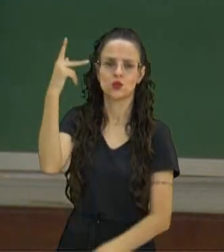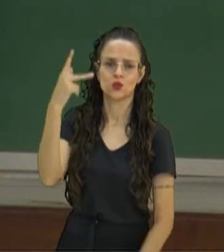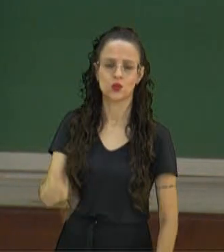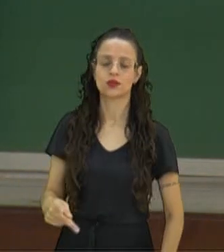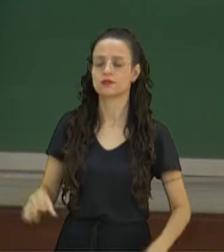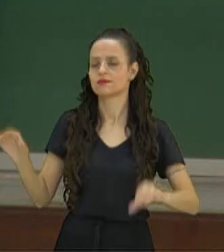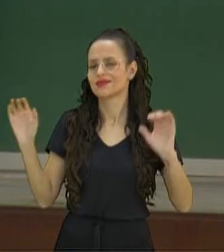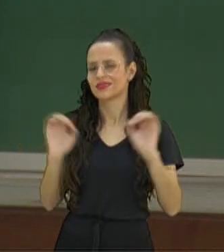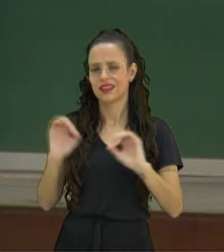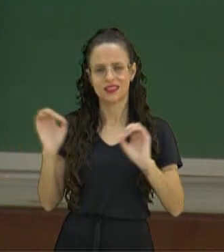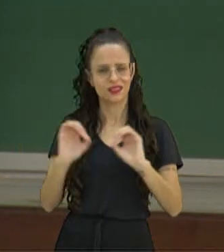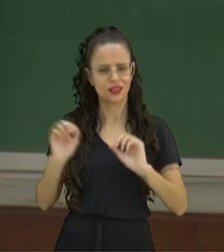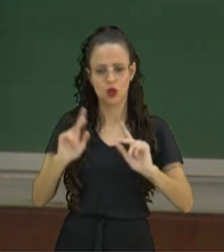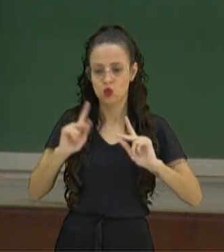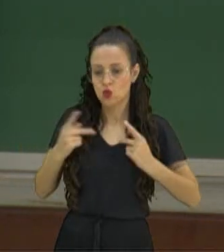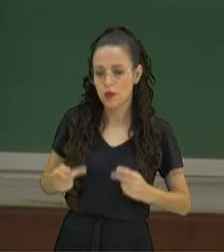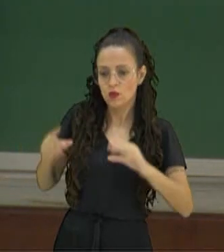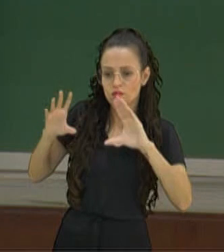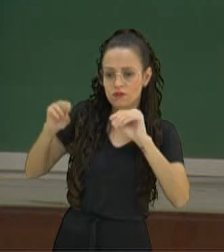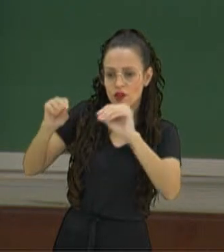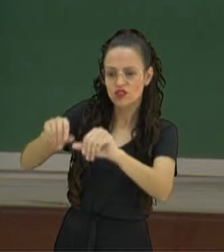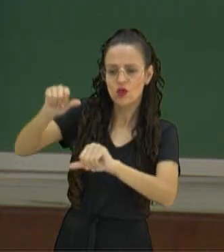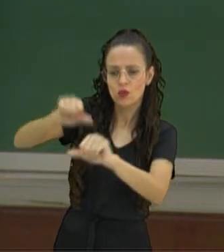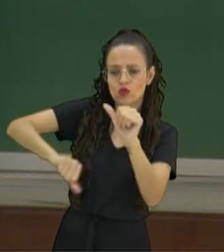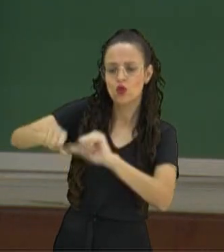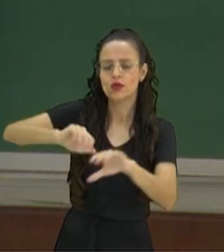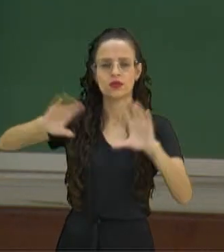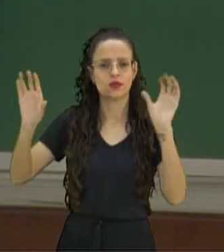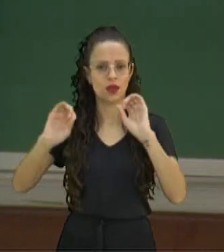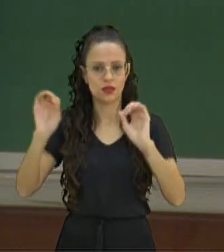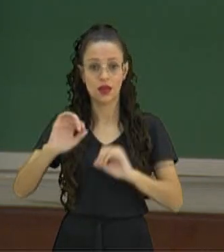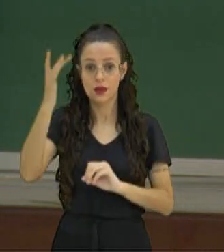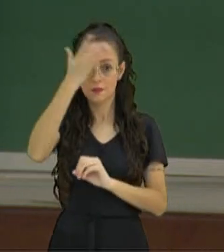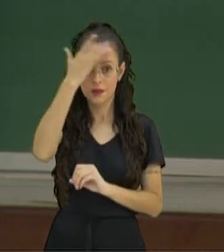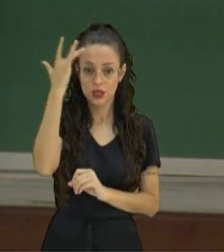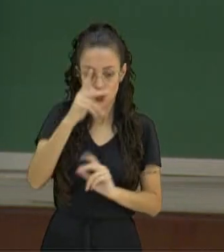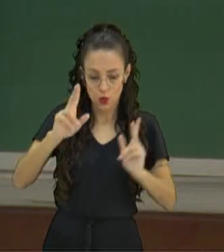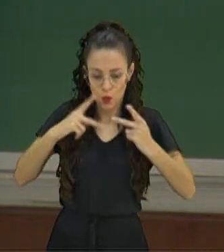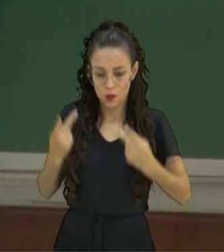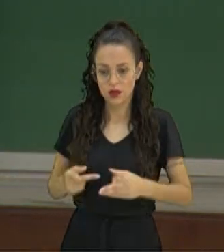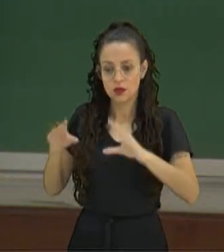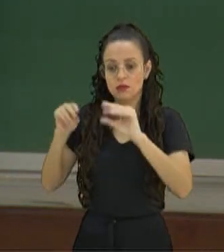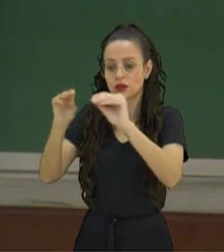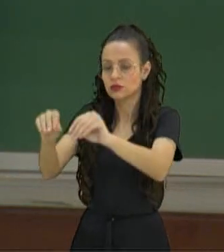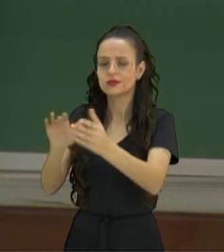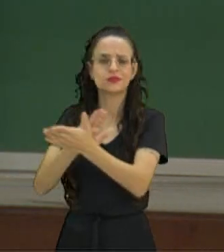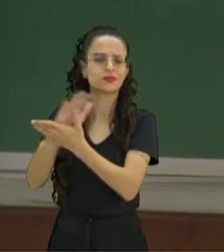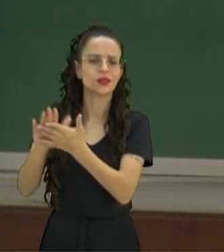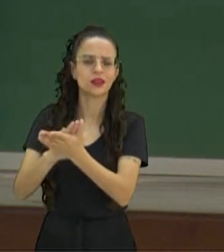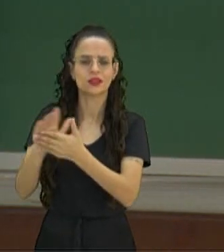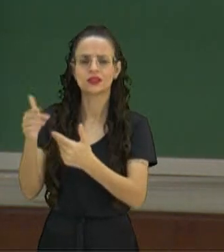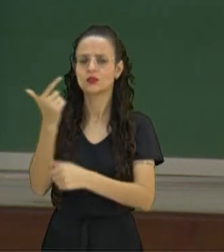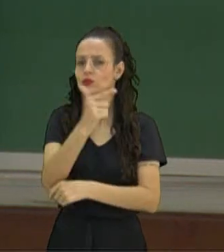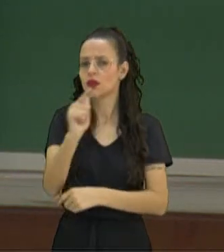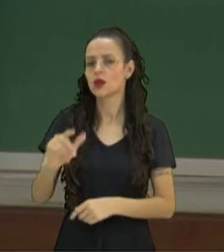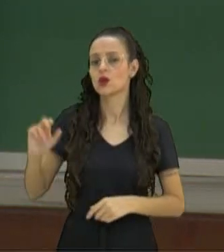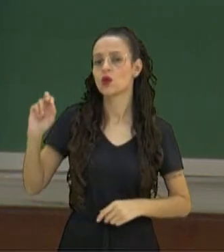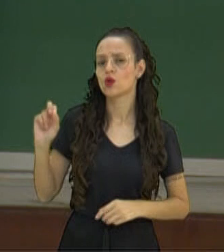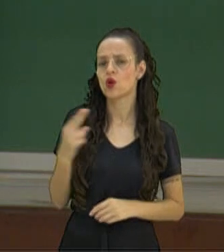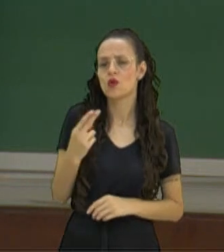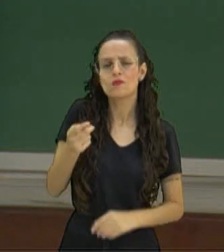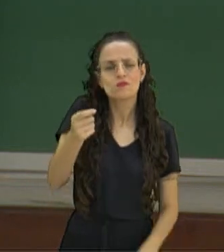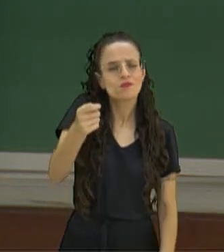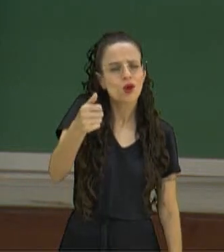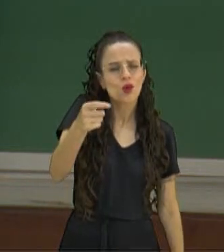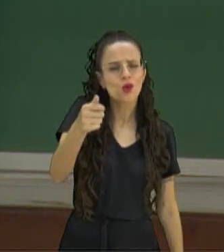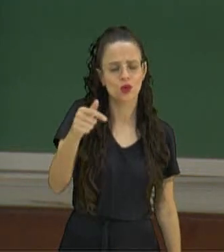há intervenção humana. A intervenção humana na paisagem natural, ela é nula, ela não existe ou é